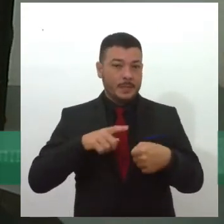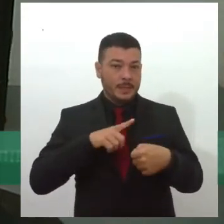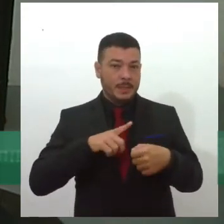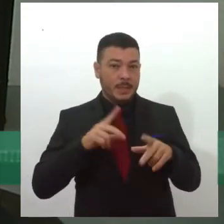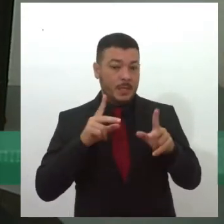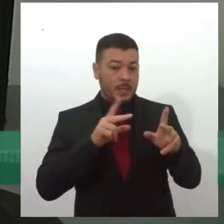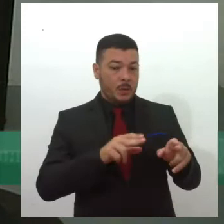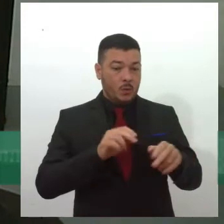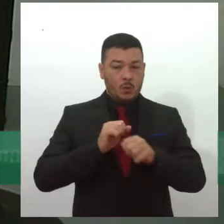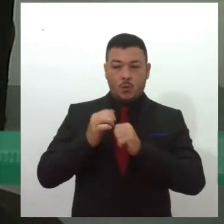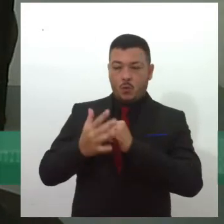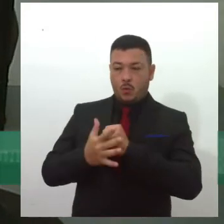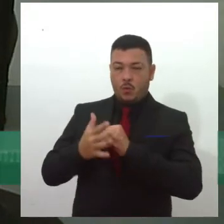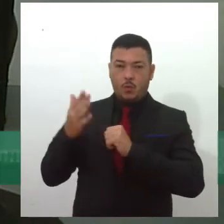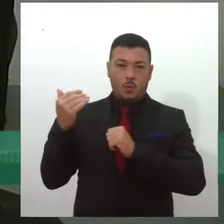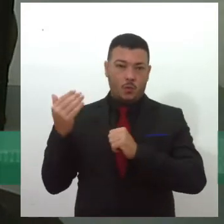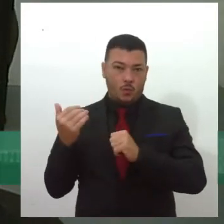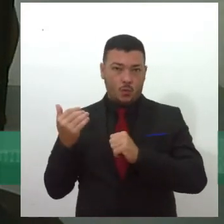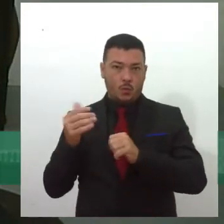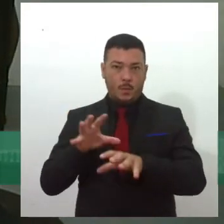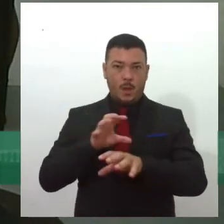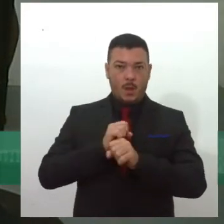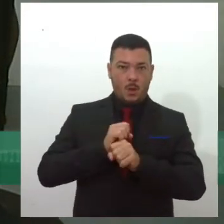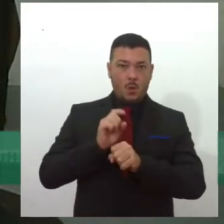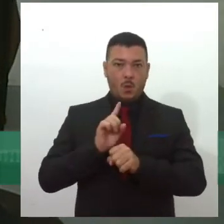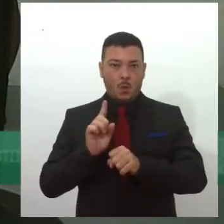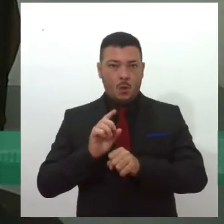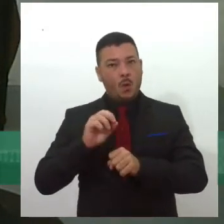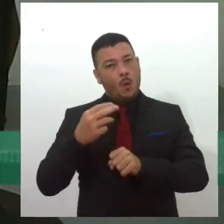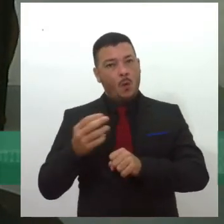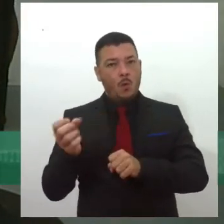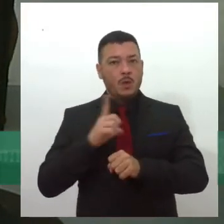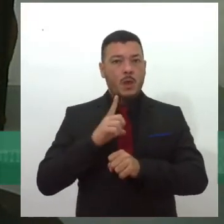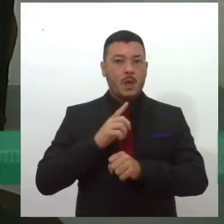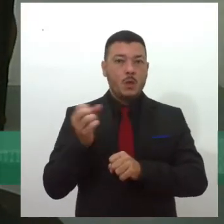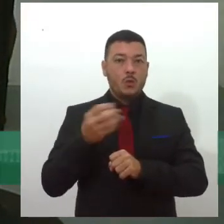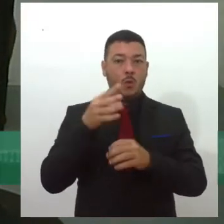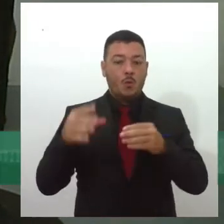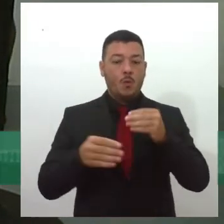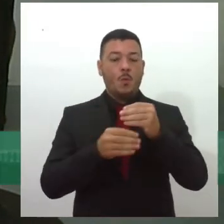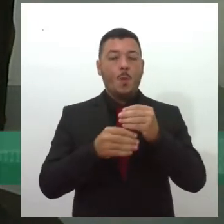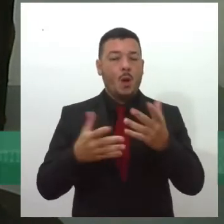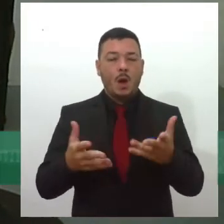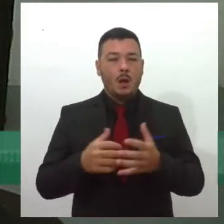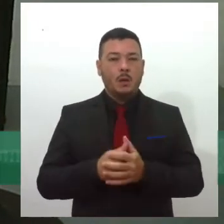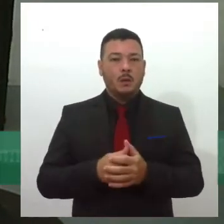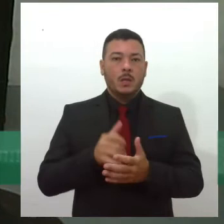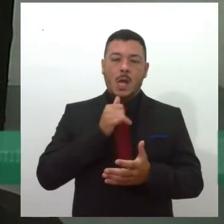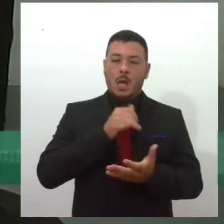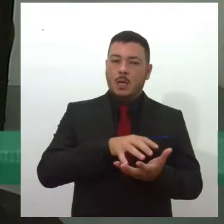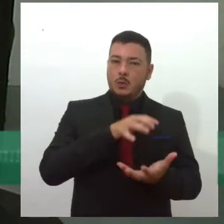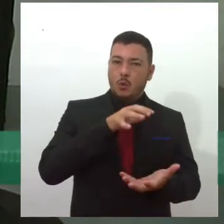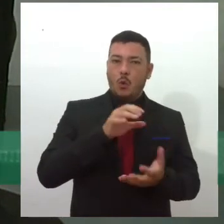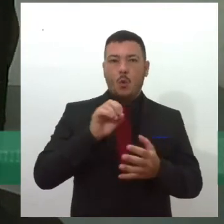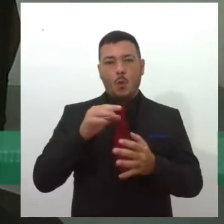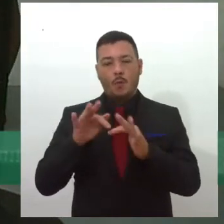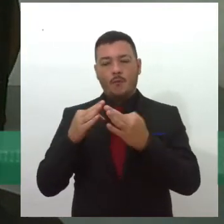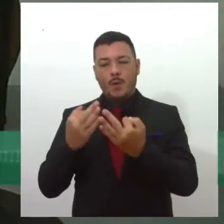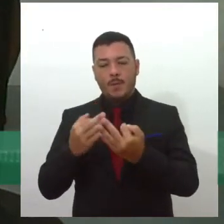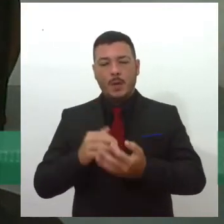cuidado para não contrair Covid ou tem um cuidado adicional e a mais, tanto o idoso quanto a família do